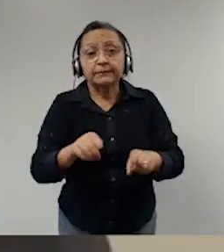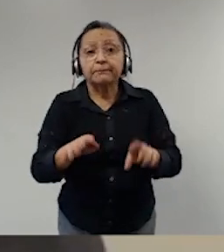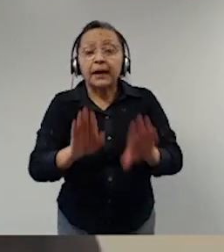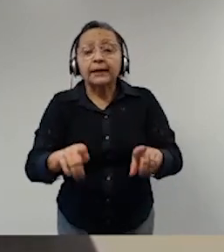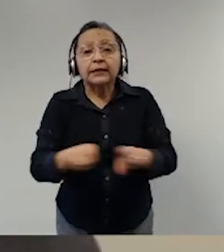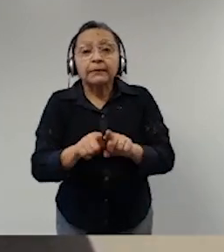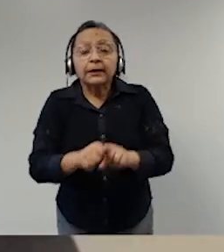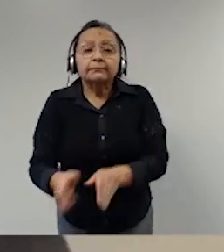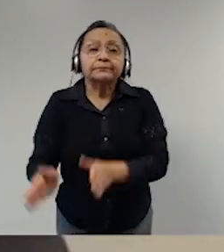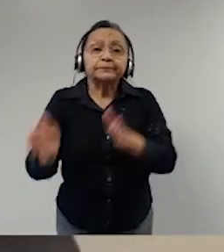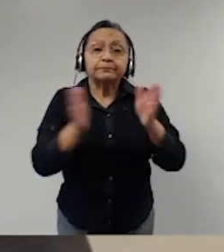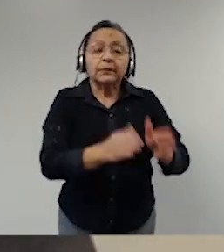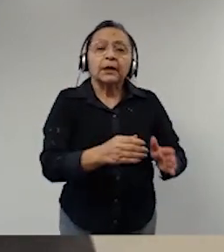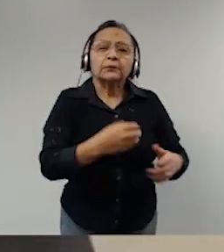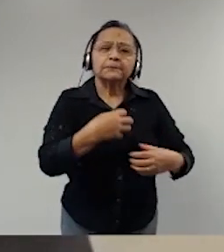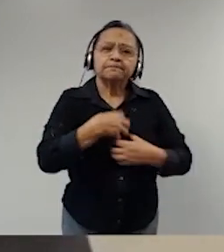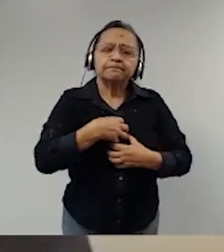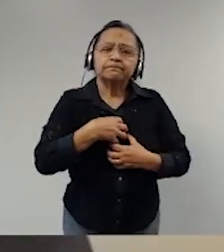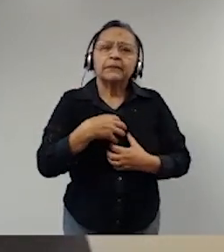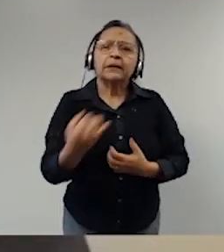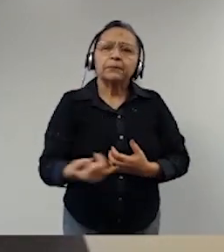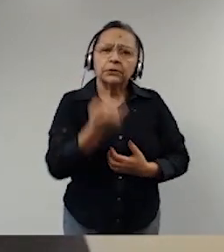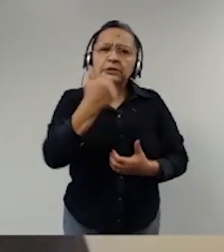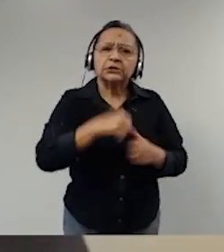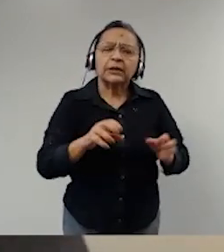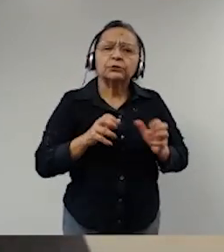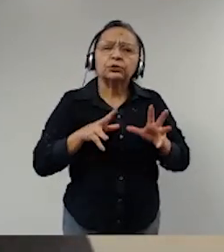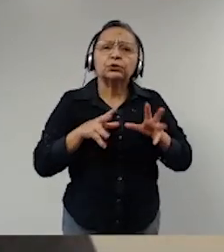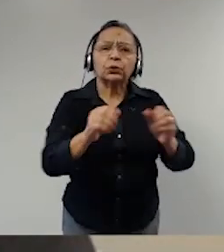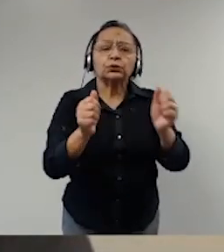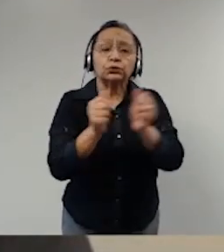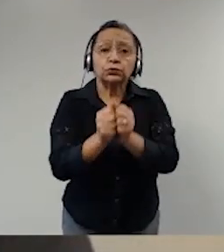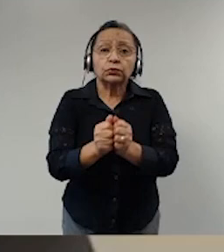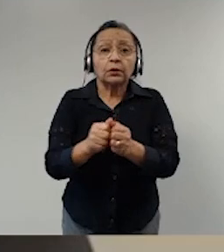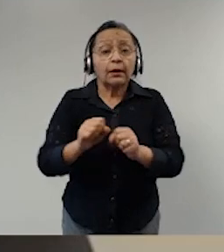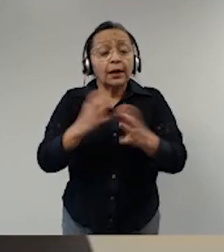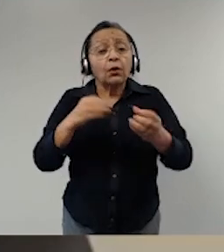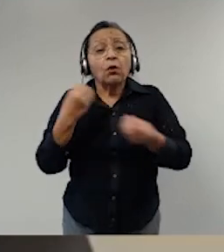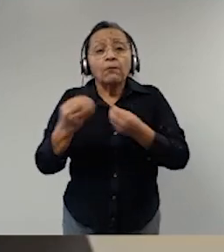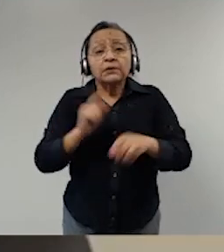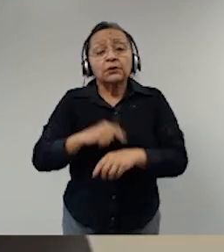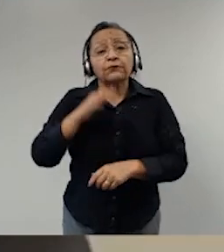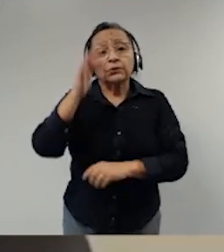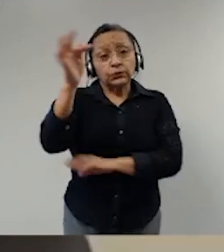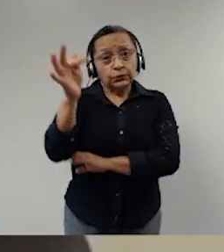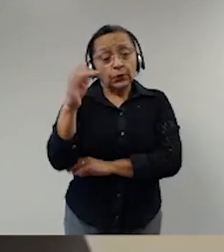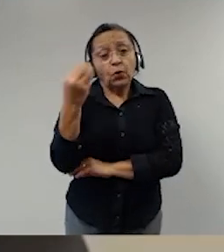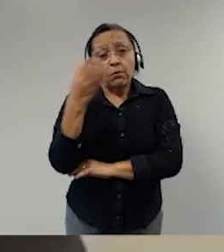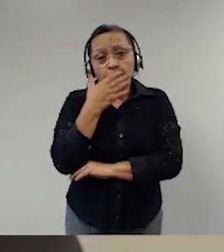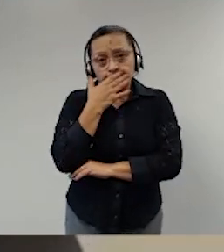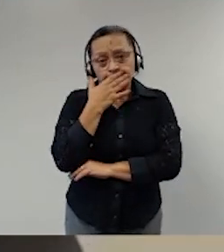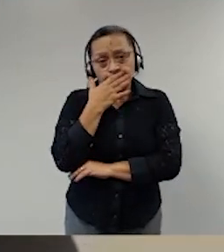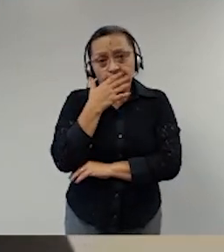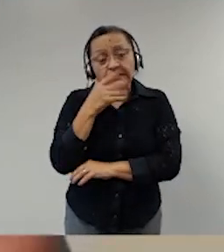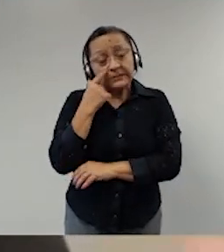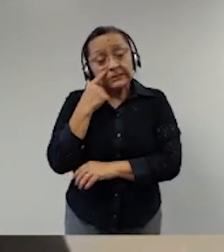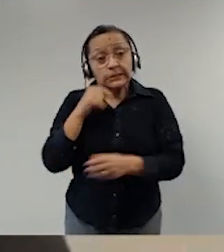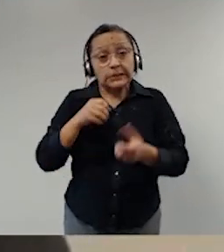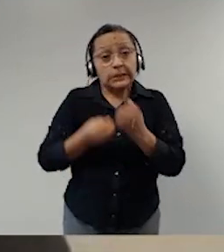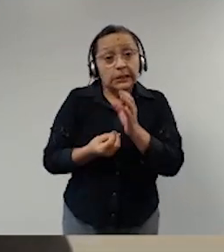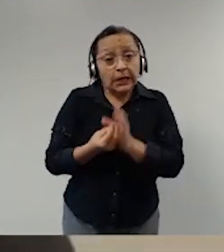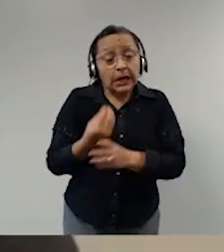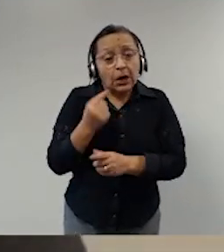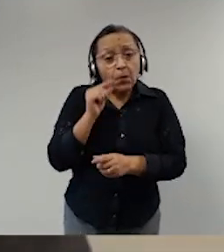juntos. Não sei, obviamente, como é que vai ser o futuro, mas se calhar vai ser um misto de trabalho nos escritórios e